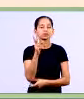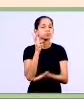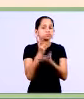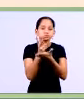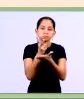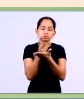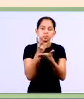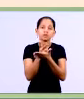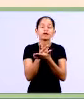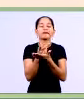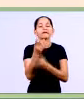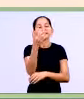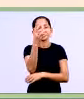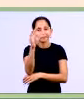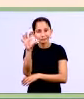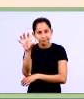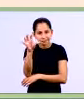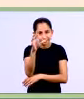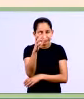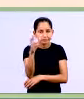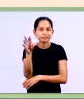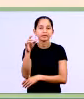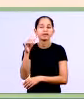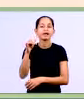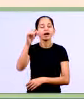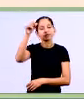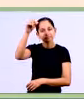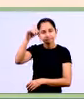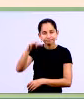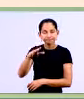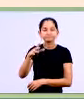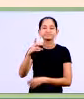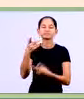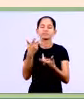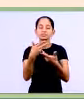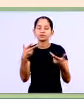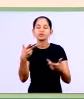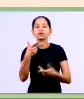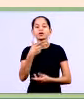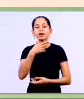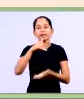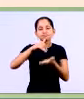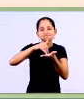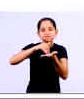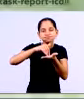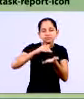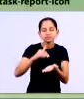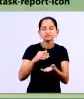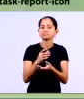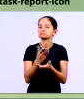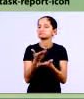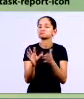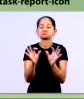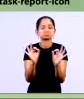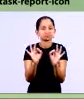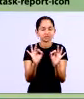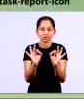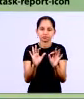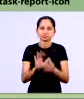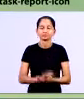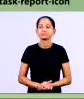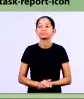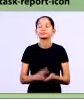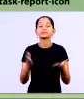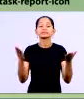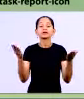jeito. Girassol, madressilva, paraquedas, manda-chuva, paraquedista, pontapé, não tem mais hífen.